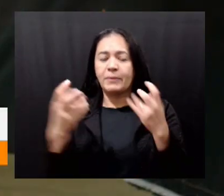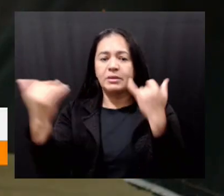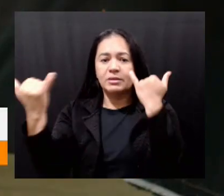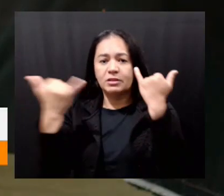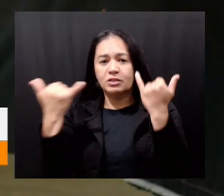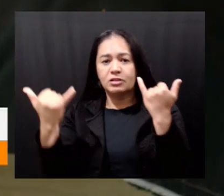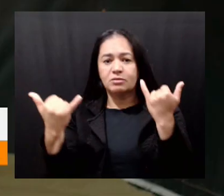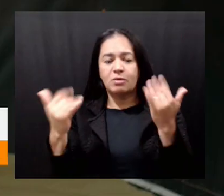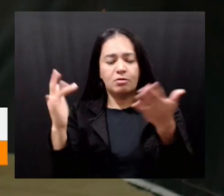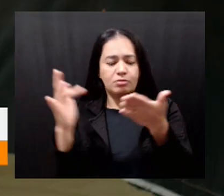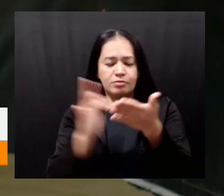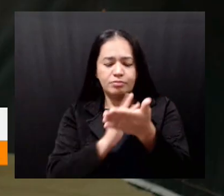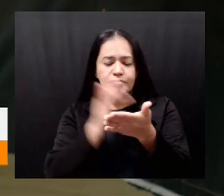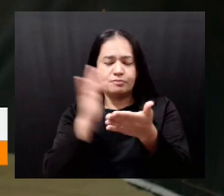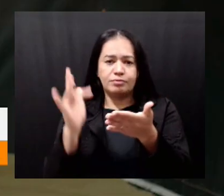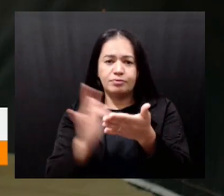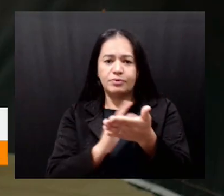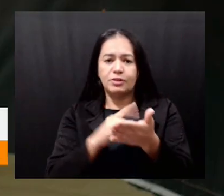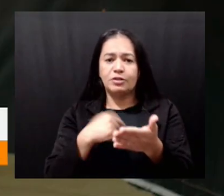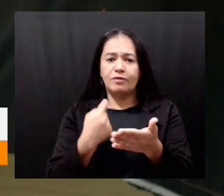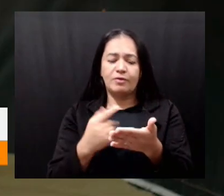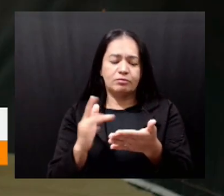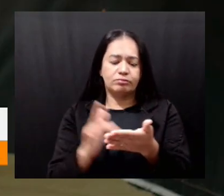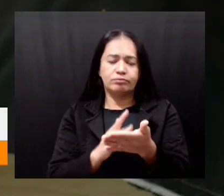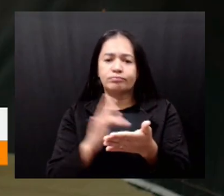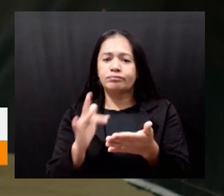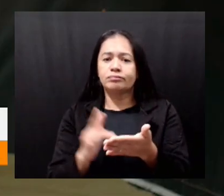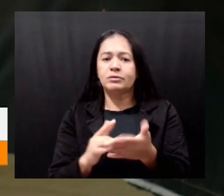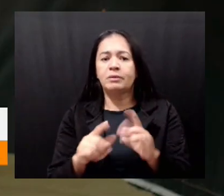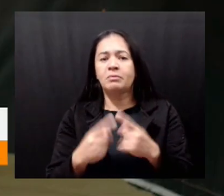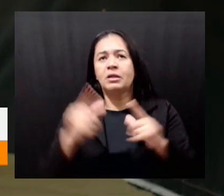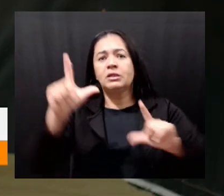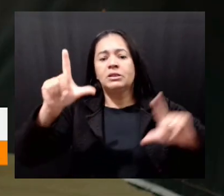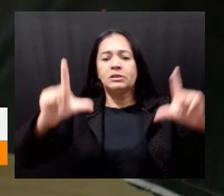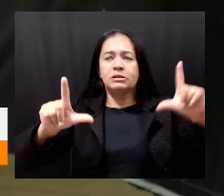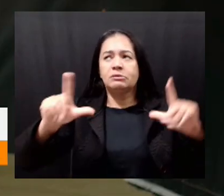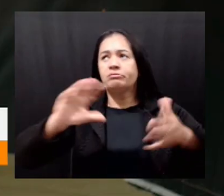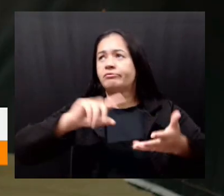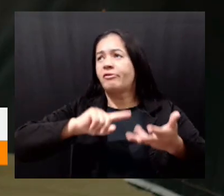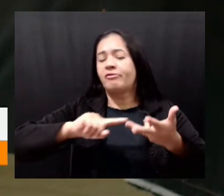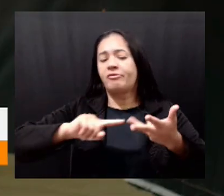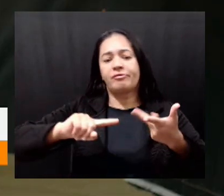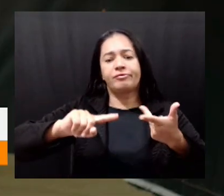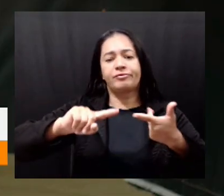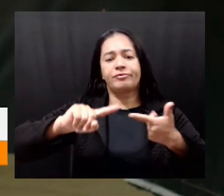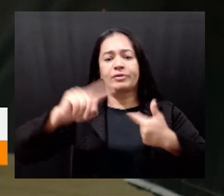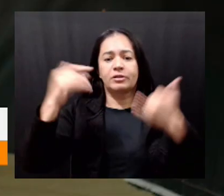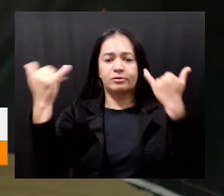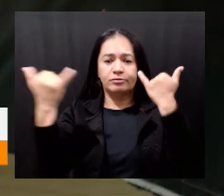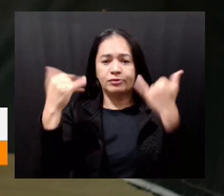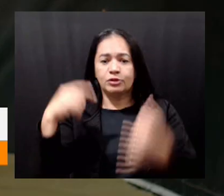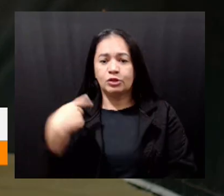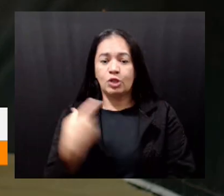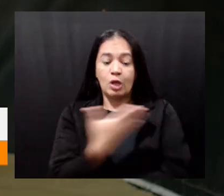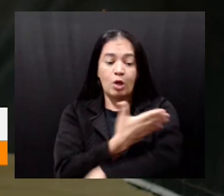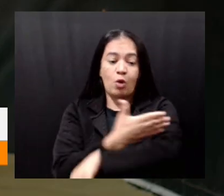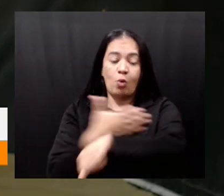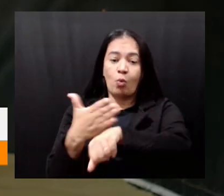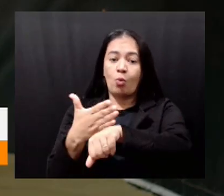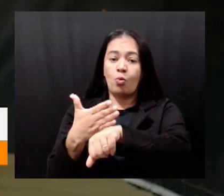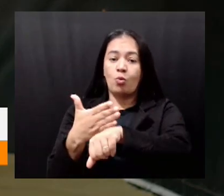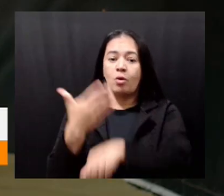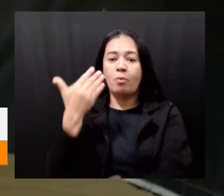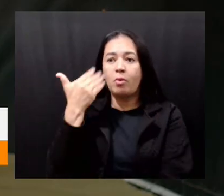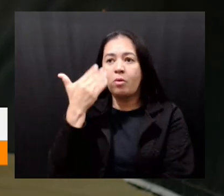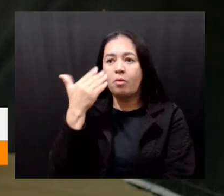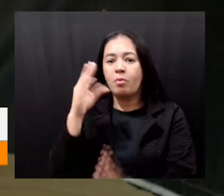aí de notícia na palma da mão, mas notícia na televisão, enfim, estão tão acostumadas a consumir esse conteúdo que